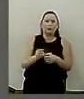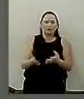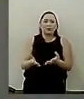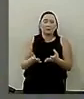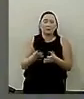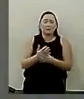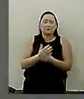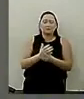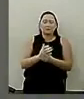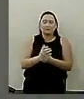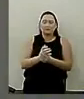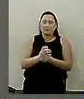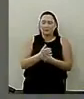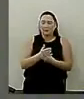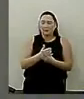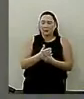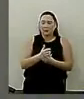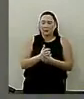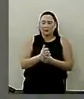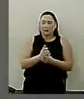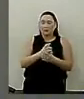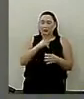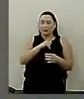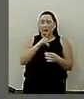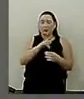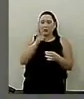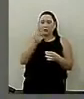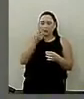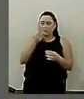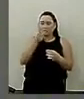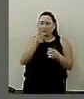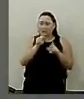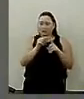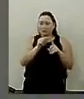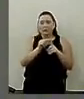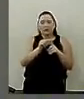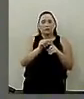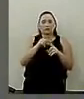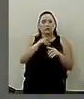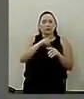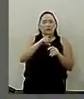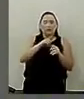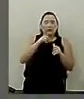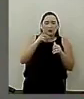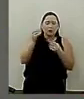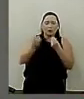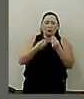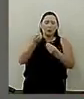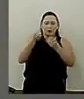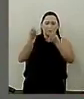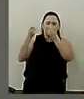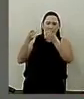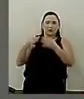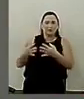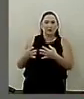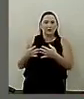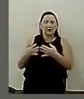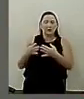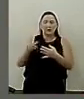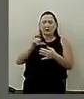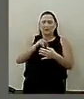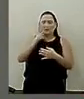Saruman começa a dizer as palavras e uma tempestade de neve vem em cima deles, e o Gandalf fica, tem uma